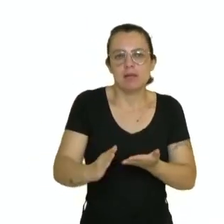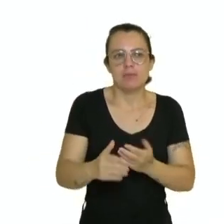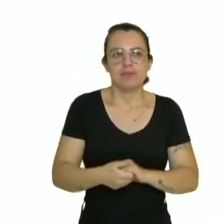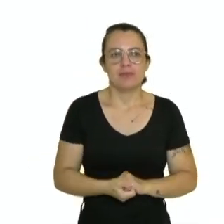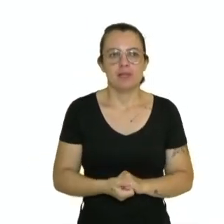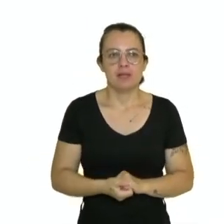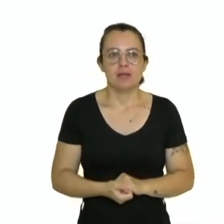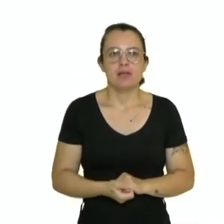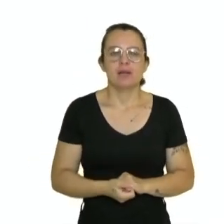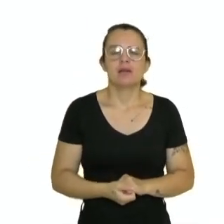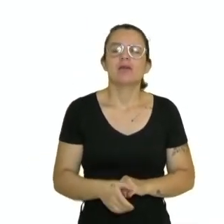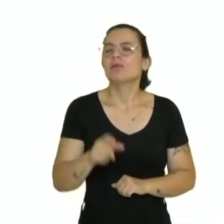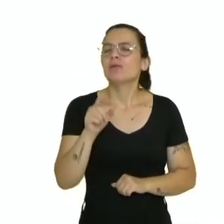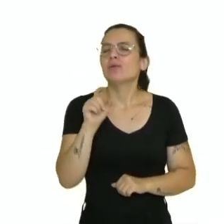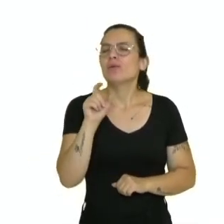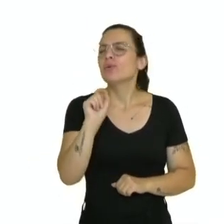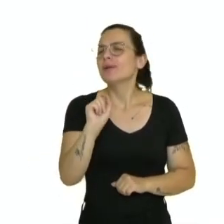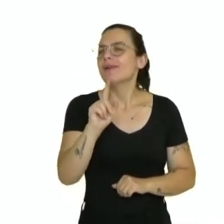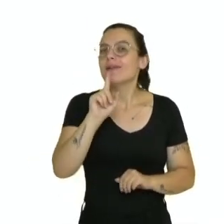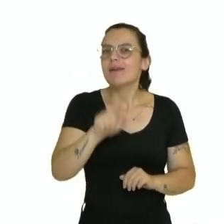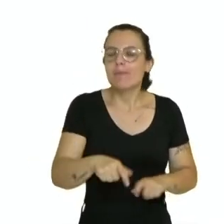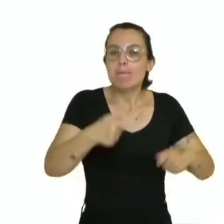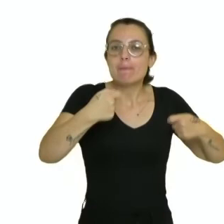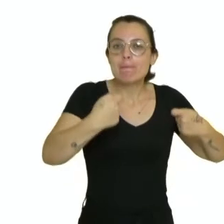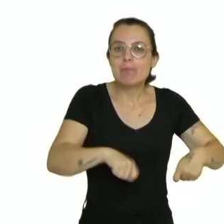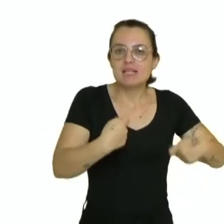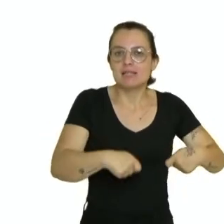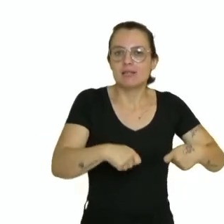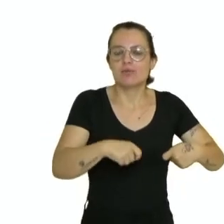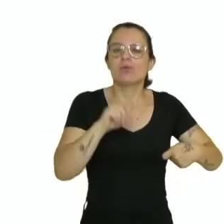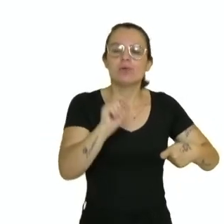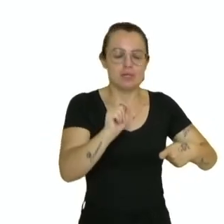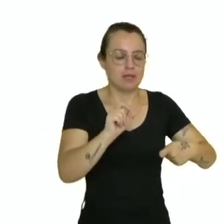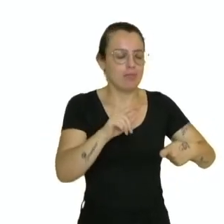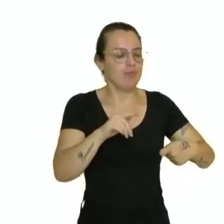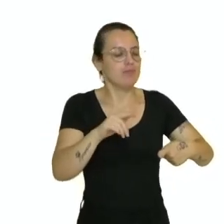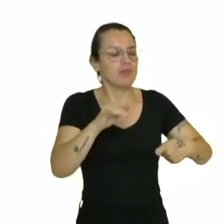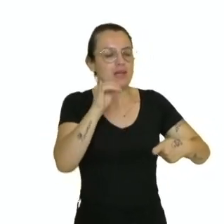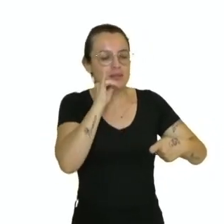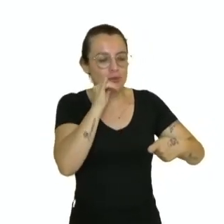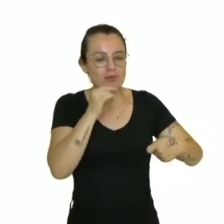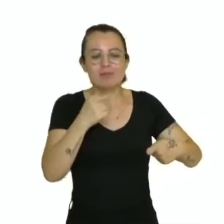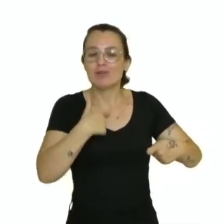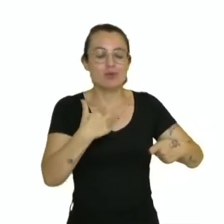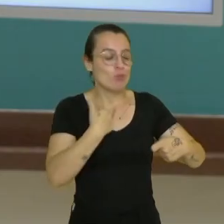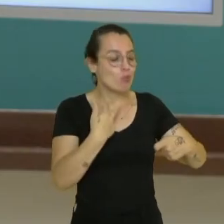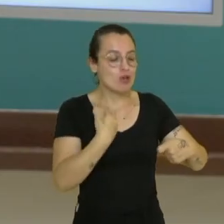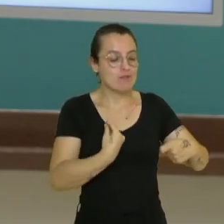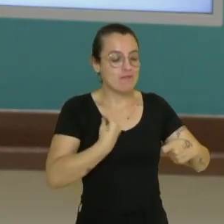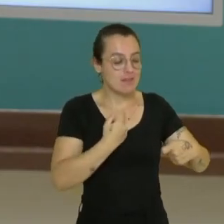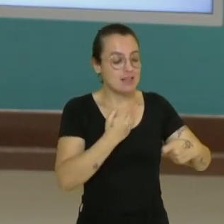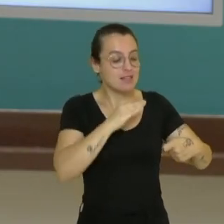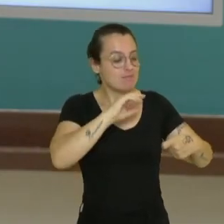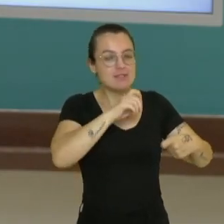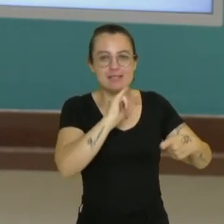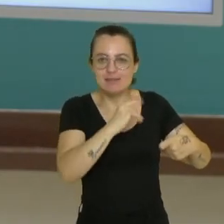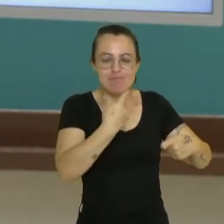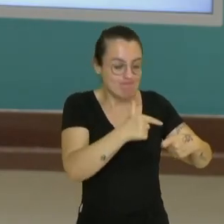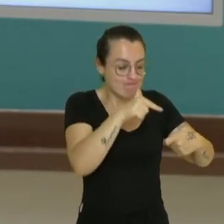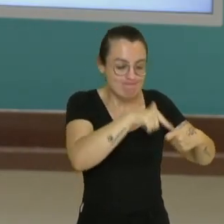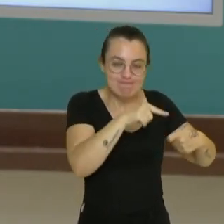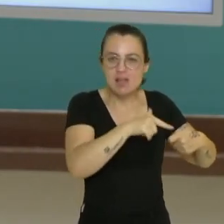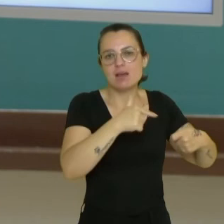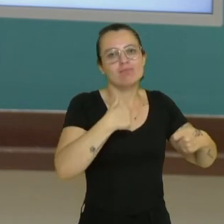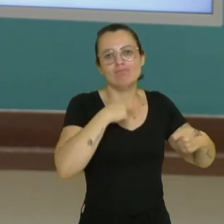sem ela. Todas as demais não precisam ser consideradas como essencial. Por exemplo,